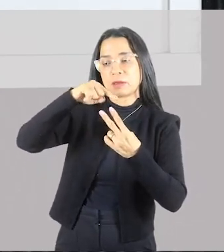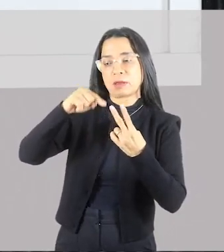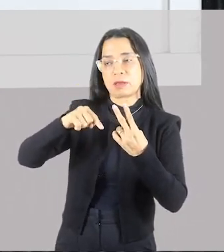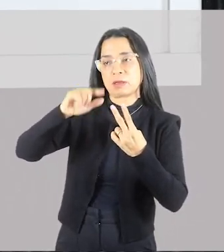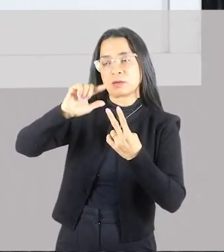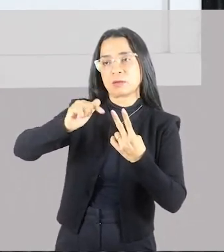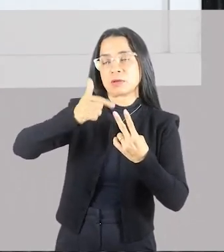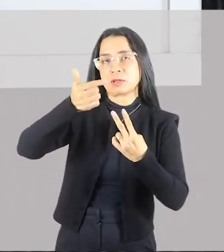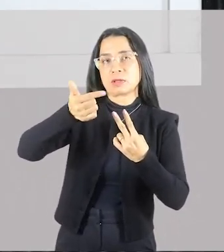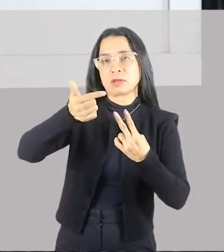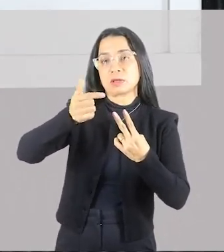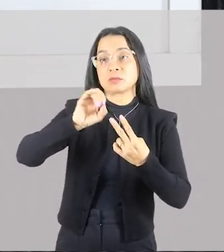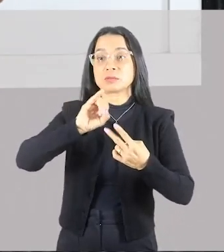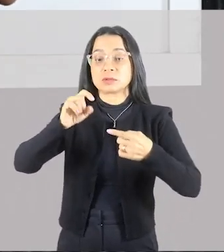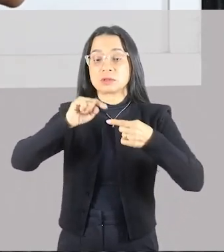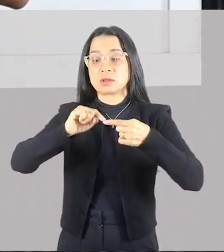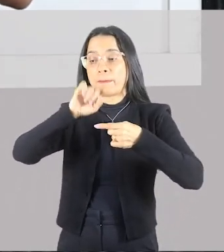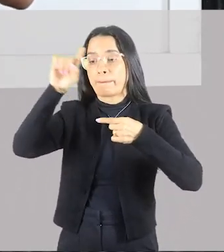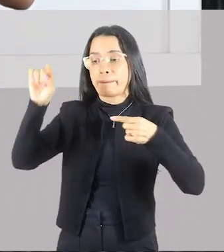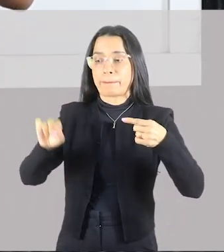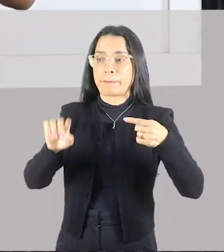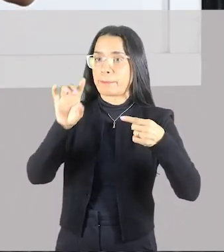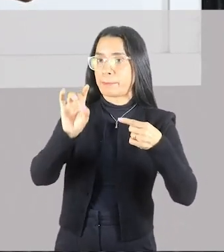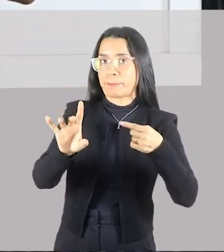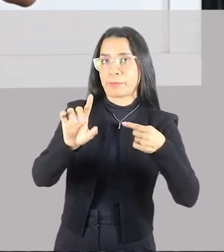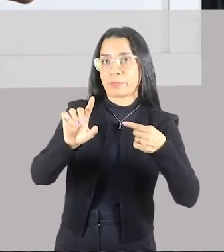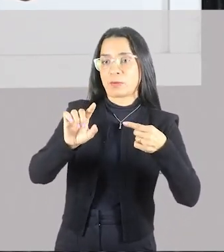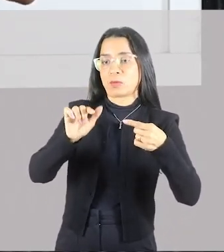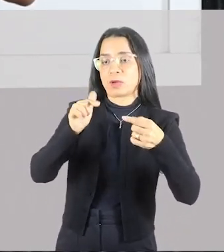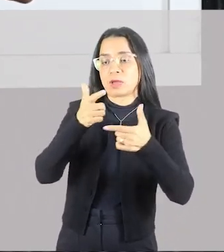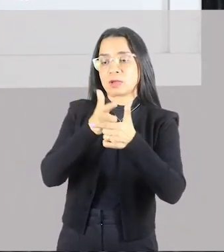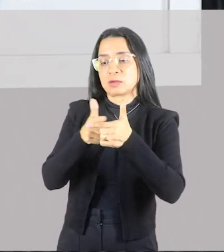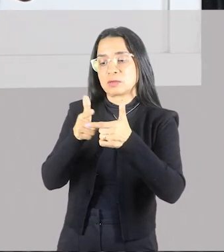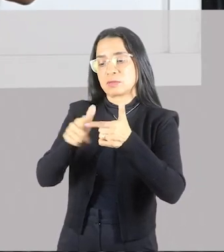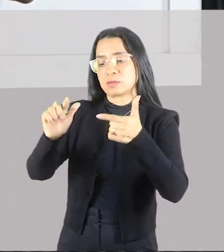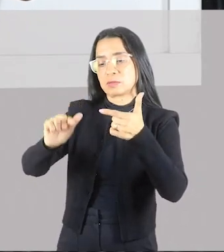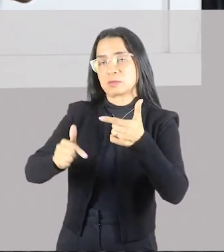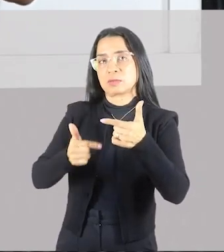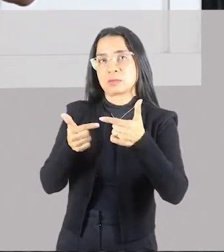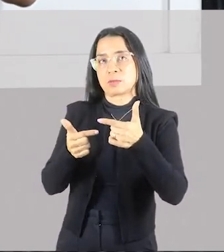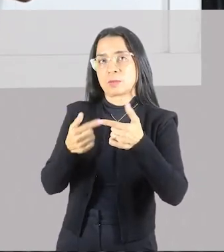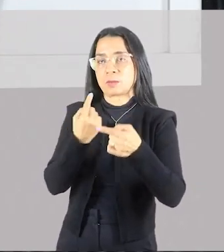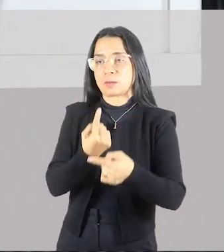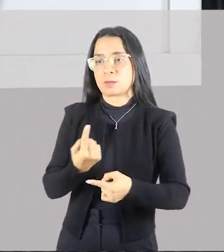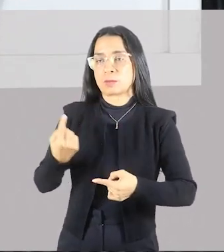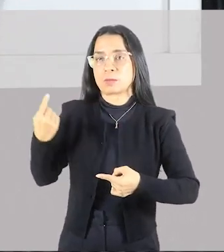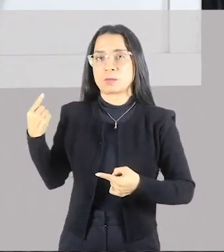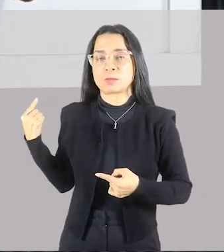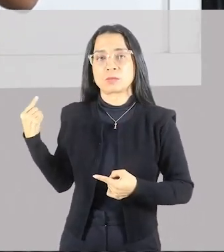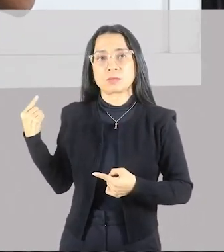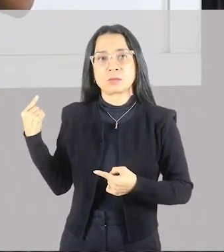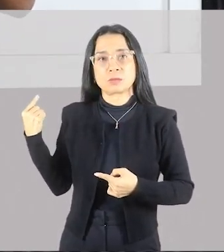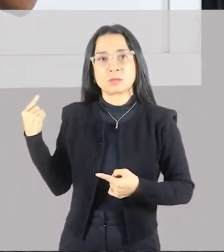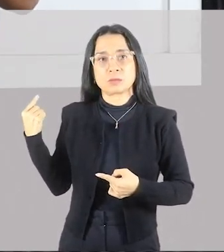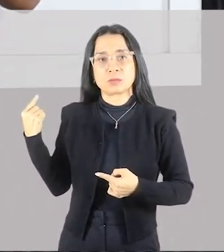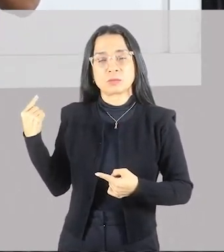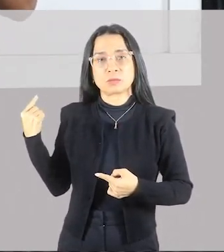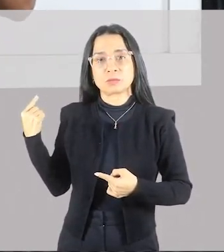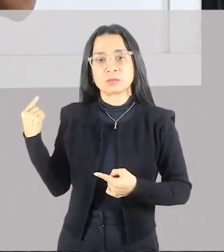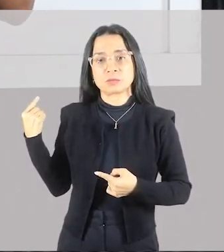2. Então, a área do semicírculo vai ser π vezes o raio ao quadrado dividido